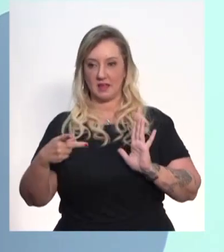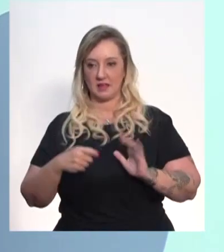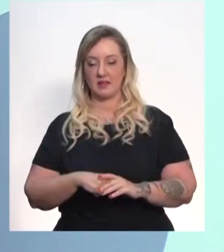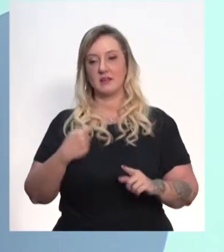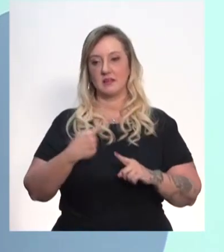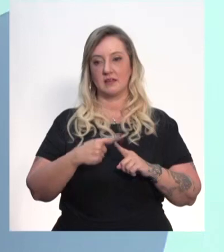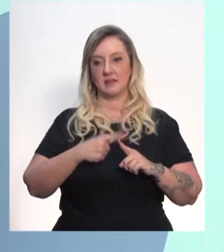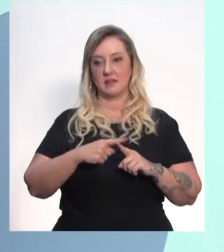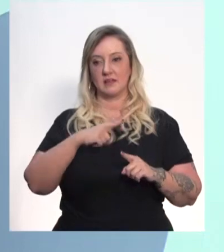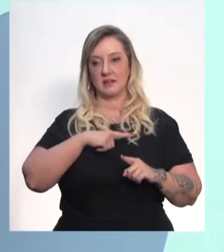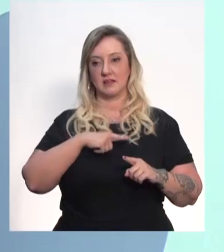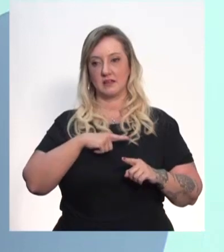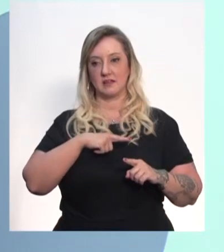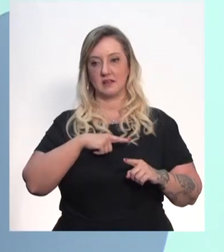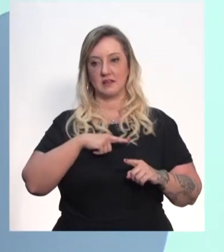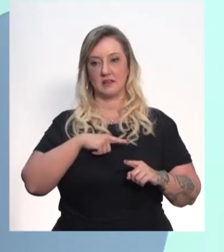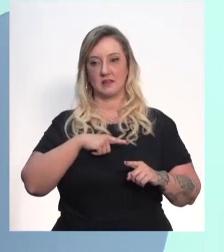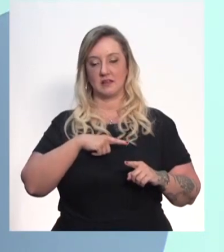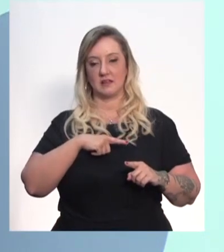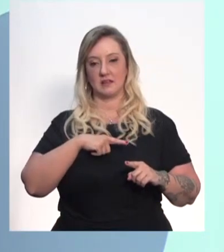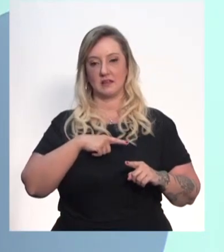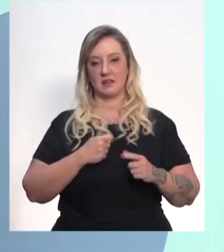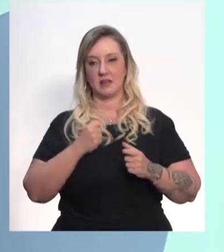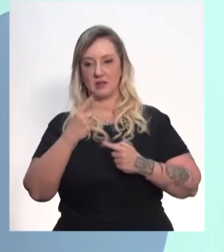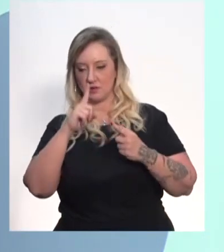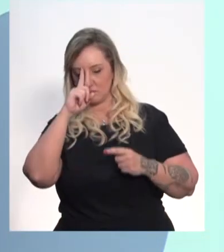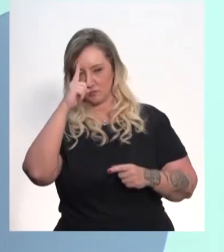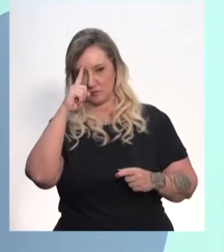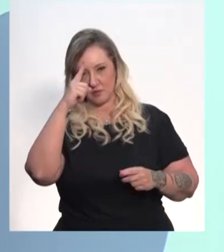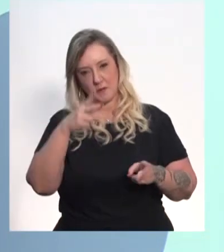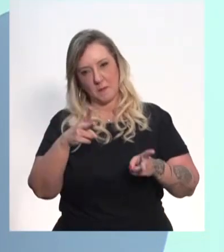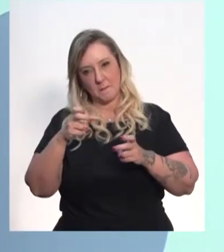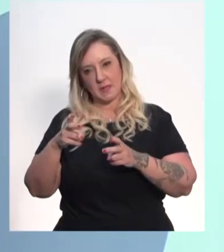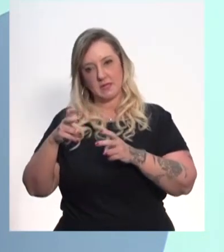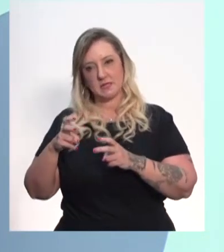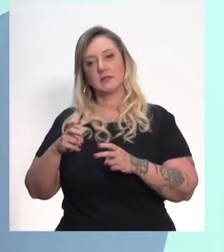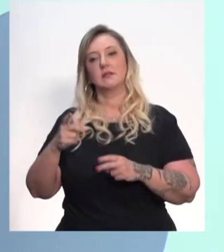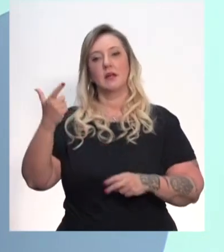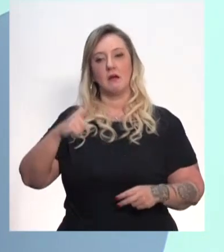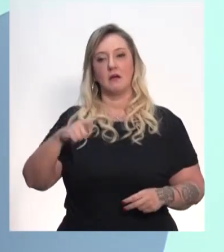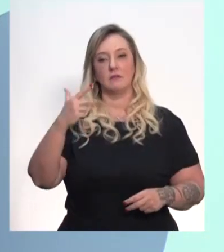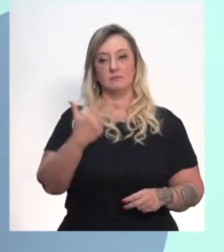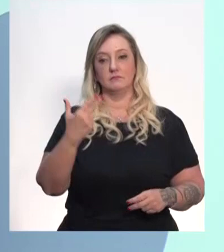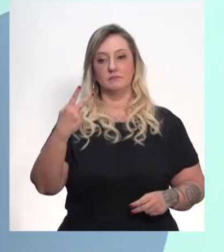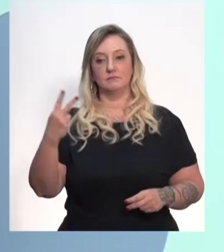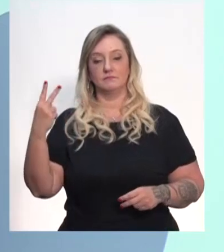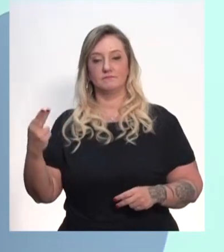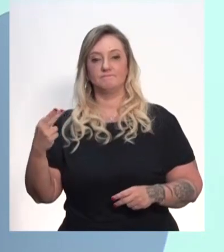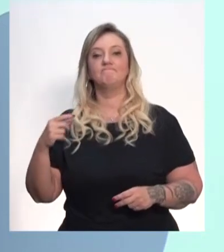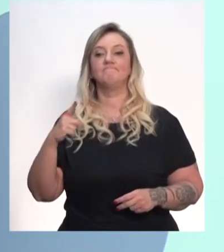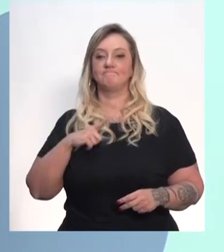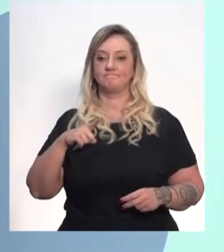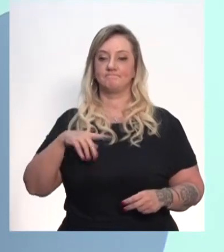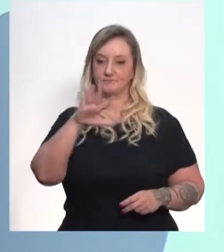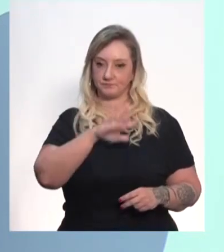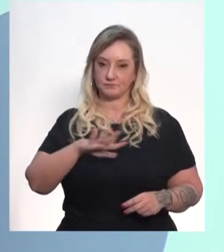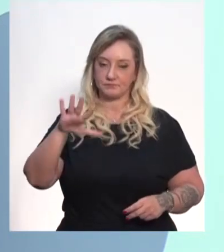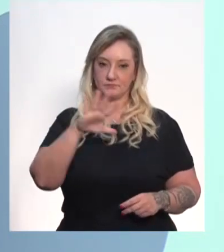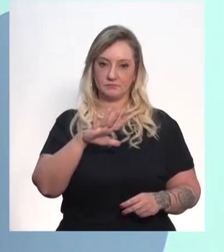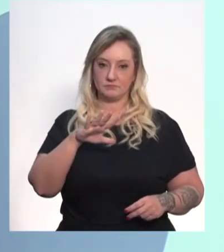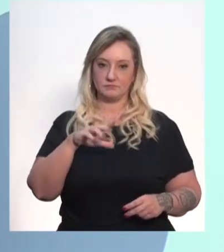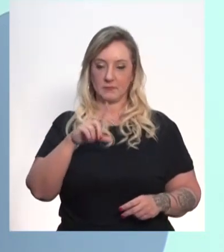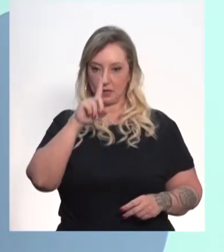O acesso ele pode ser feito direto por esse link que está aí na tela, aí você já cai direto no